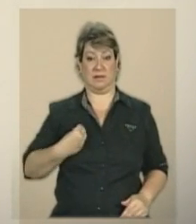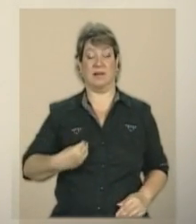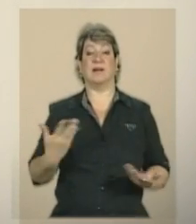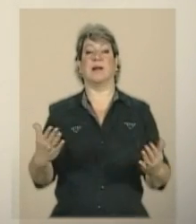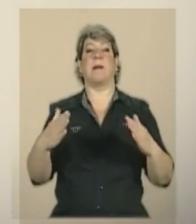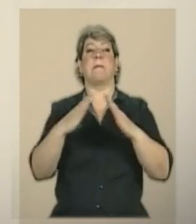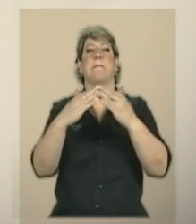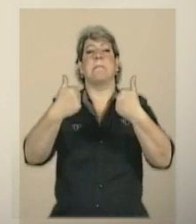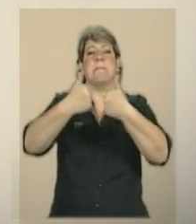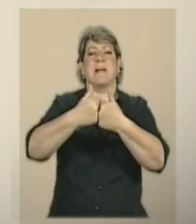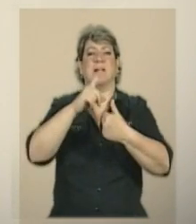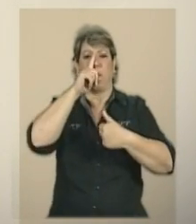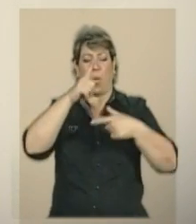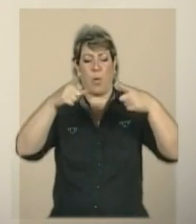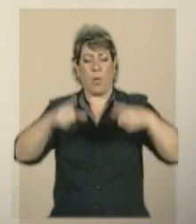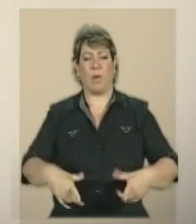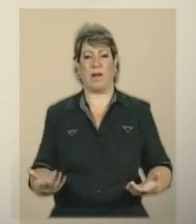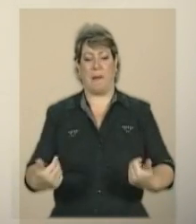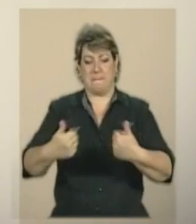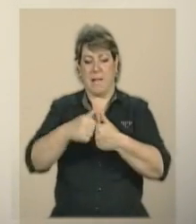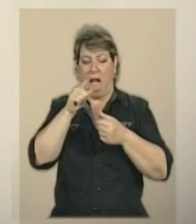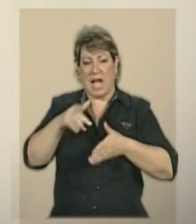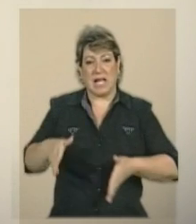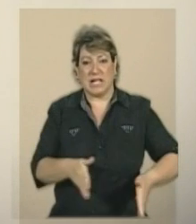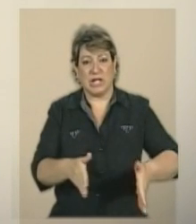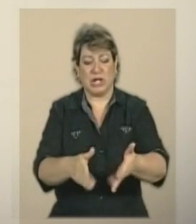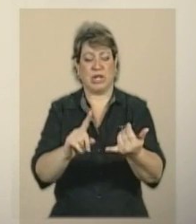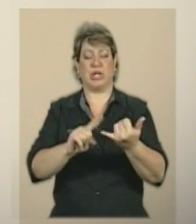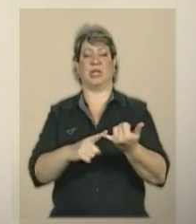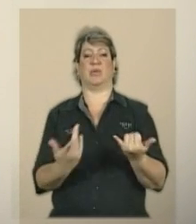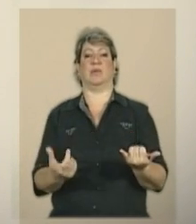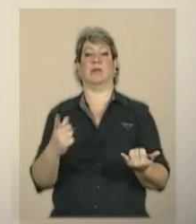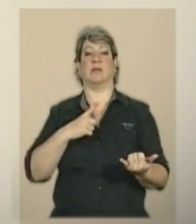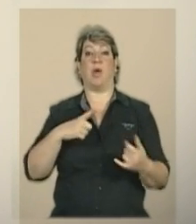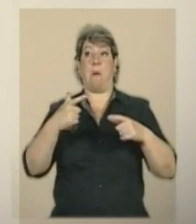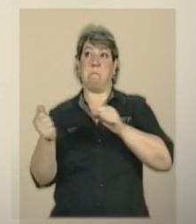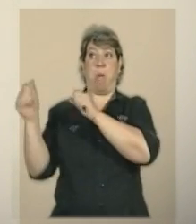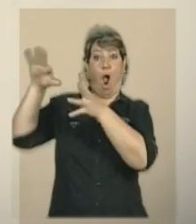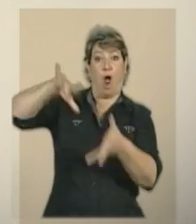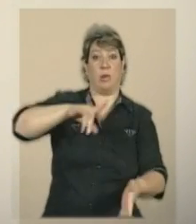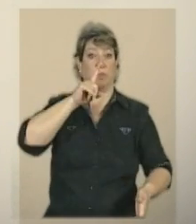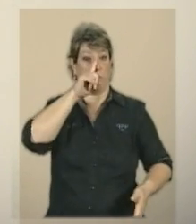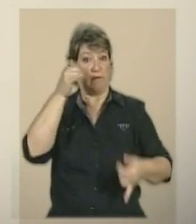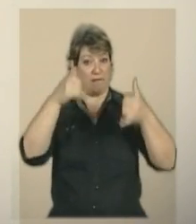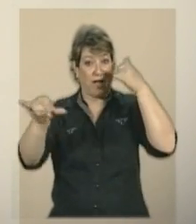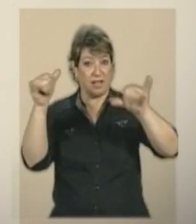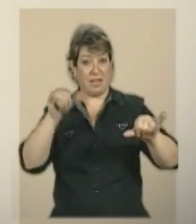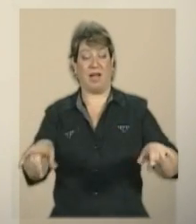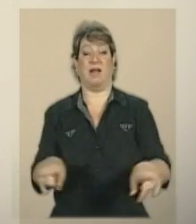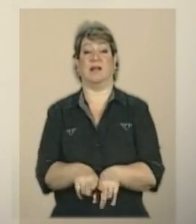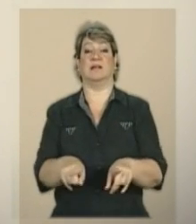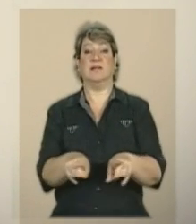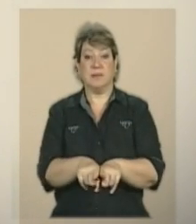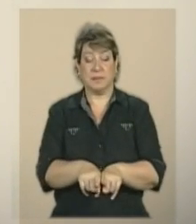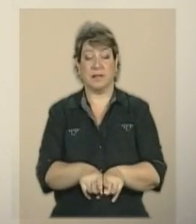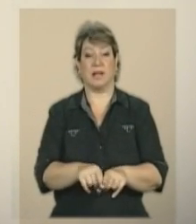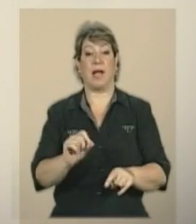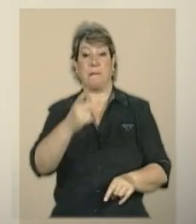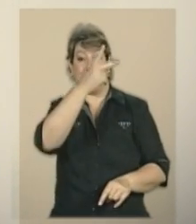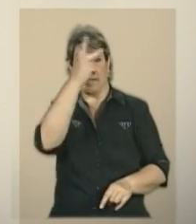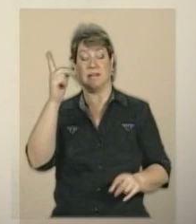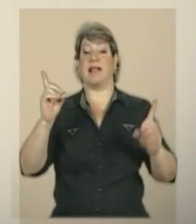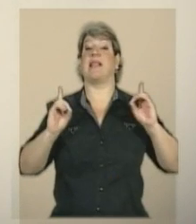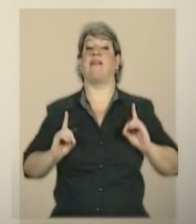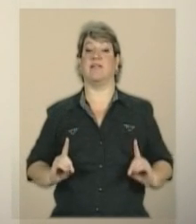risco pessoas que moram em beira de Córregos em áreas que pode ter desmoronamento e também Luciano as